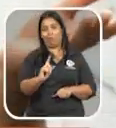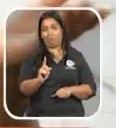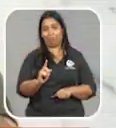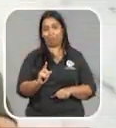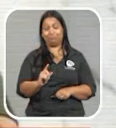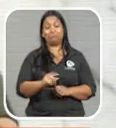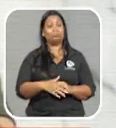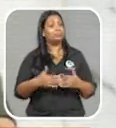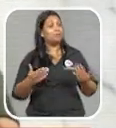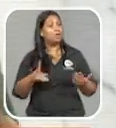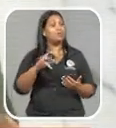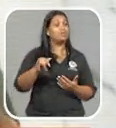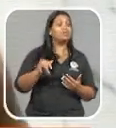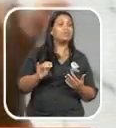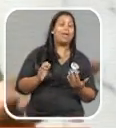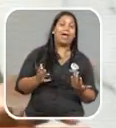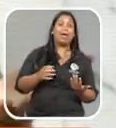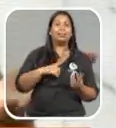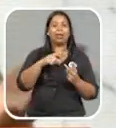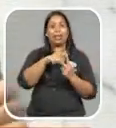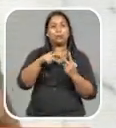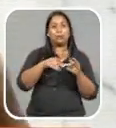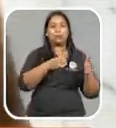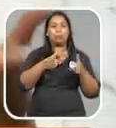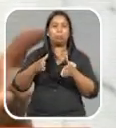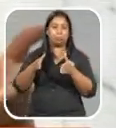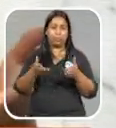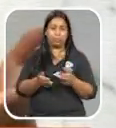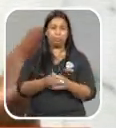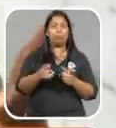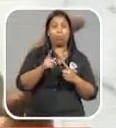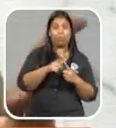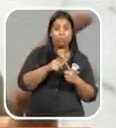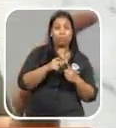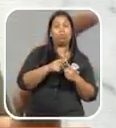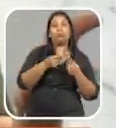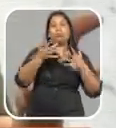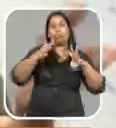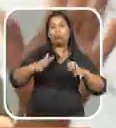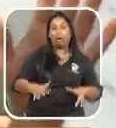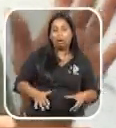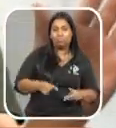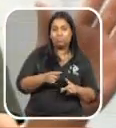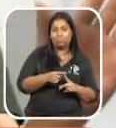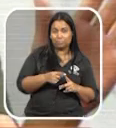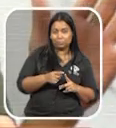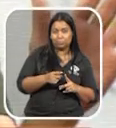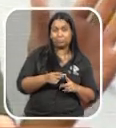na vida. A teoria do caos, que leva à apatia, ao comodismo.